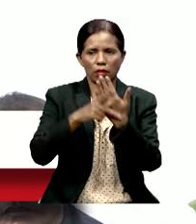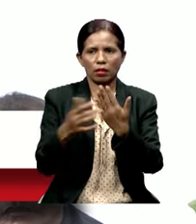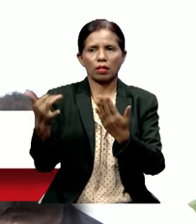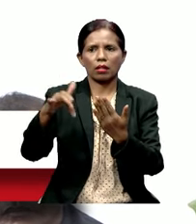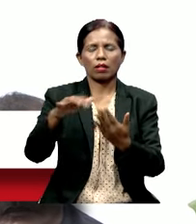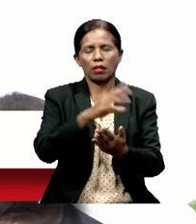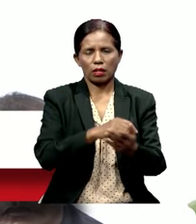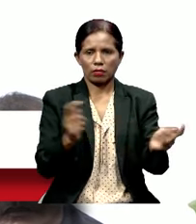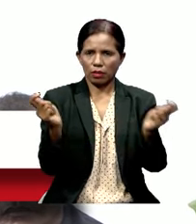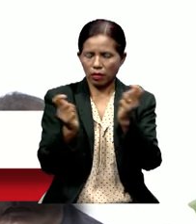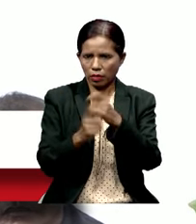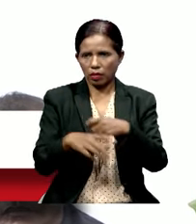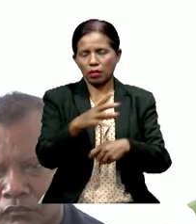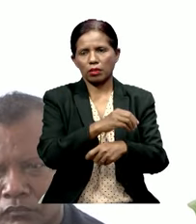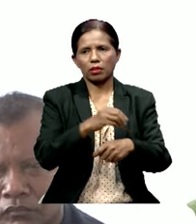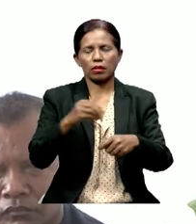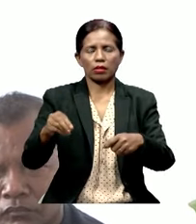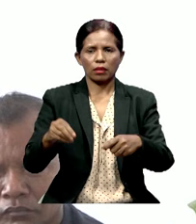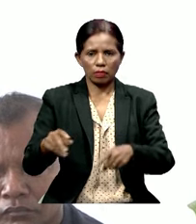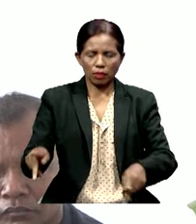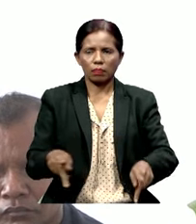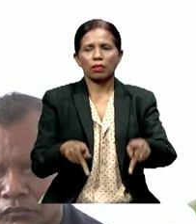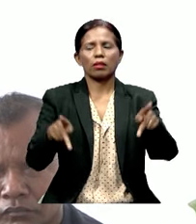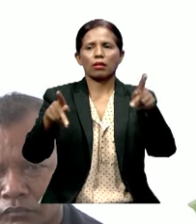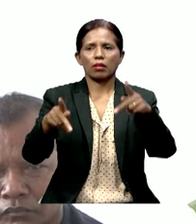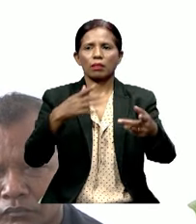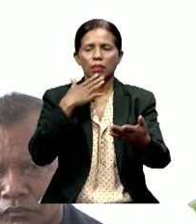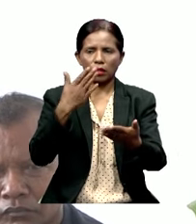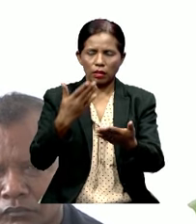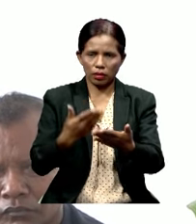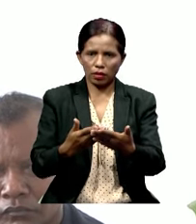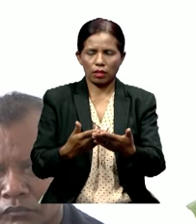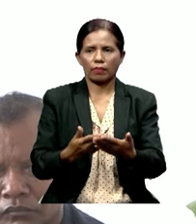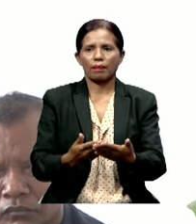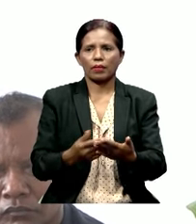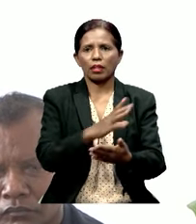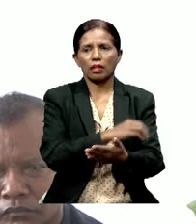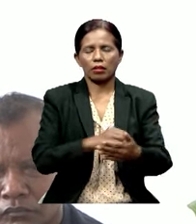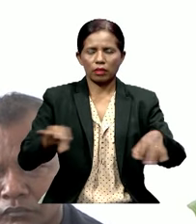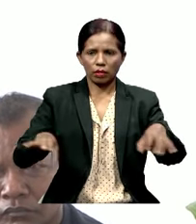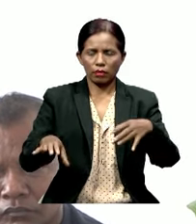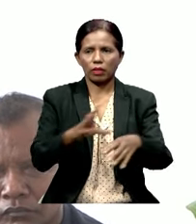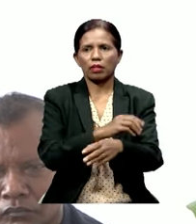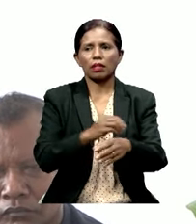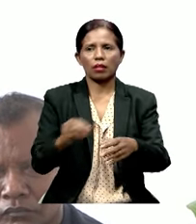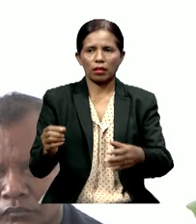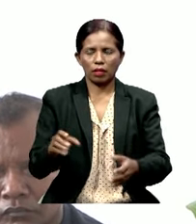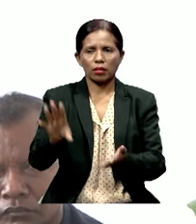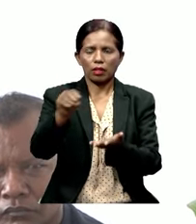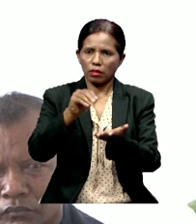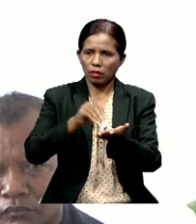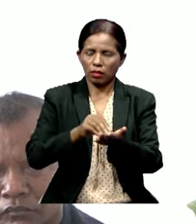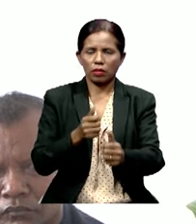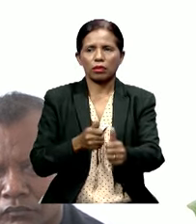atribuindo a transforma, gestão e funcionalismo público, para ser eficiente e eficaz, fazer o sistema mérito, para ser adaptivo,